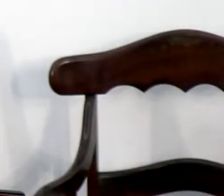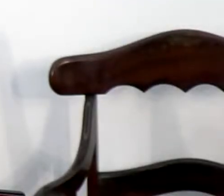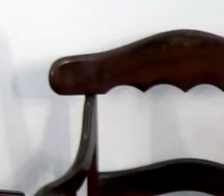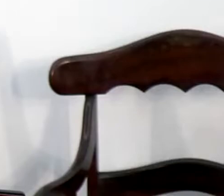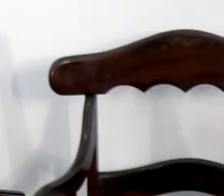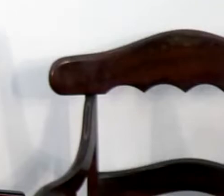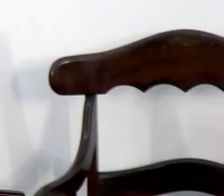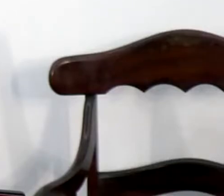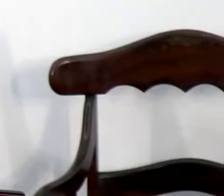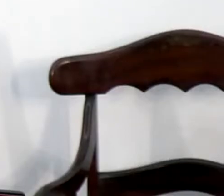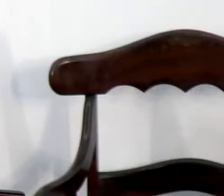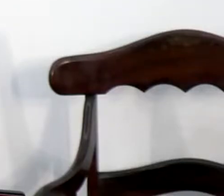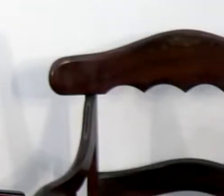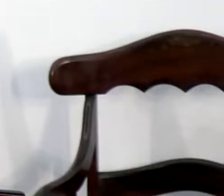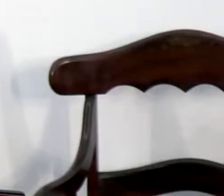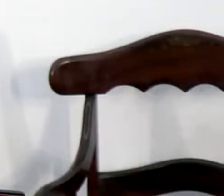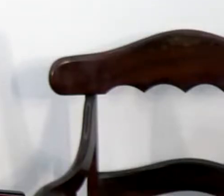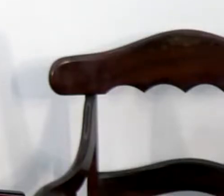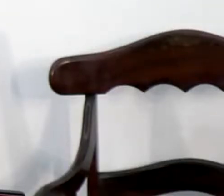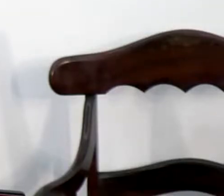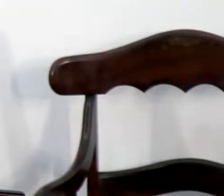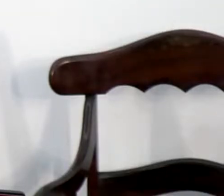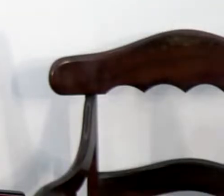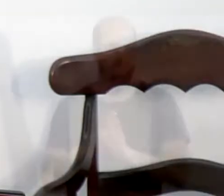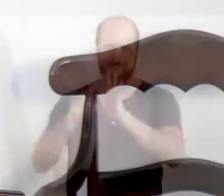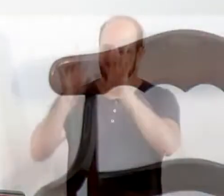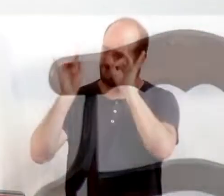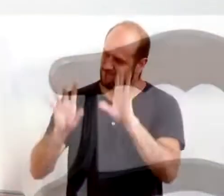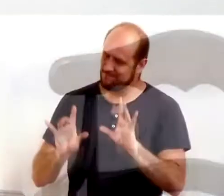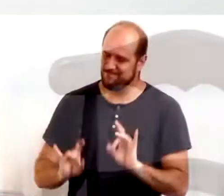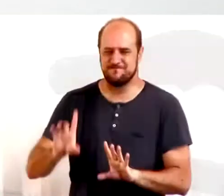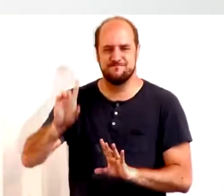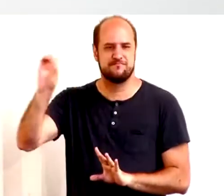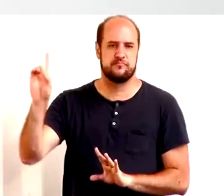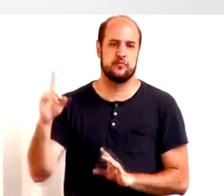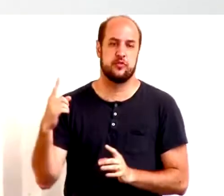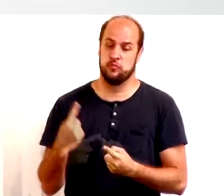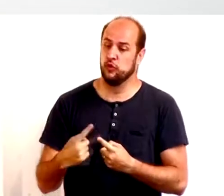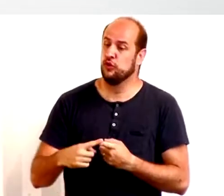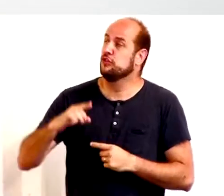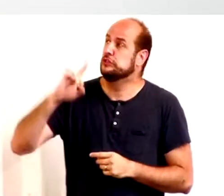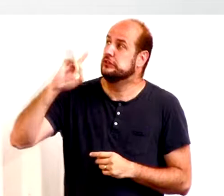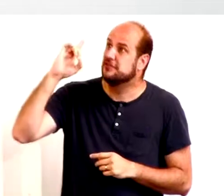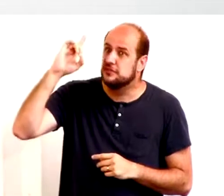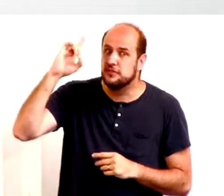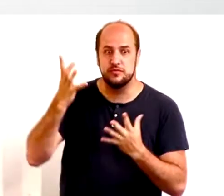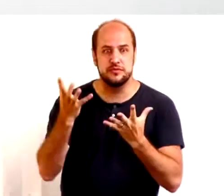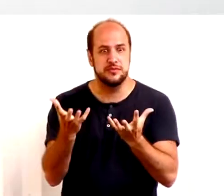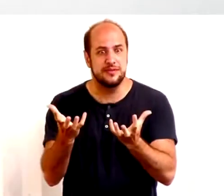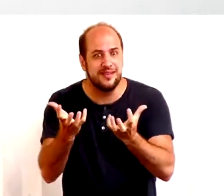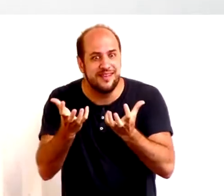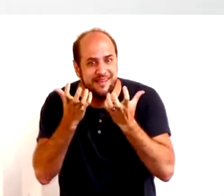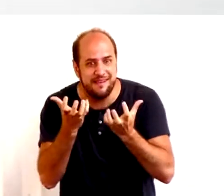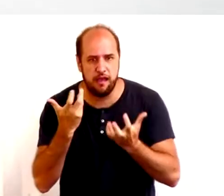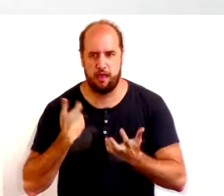Por que é que nós fomos nos tornados uma propriedade exclusiva de Deus? Porque Deus quer isso de